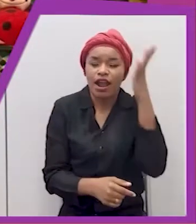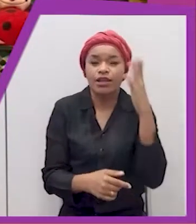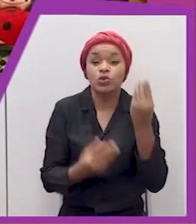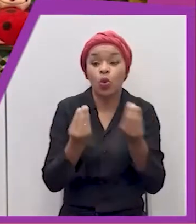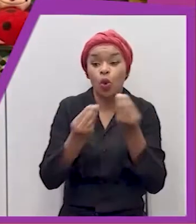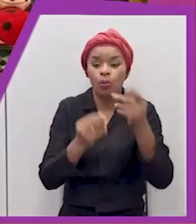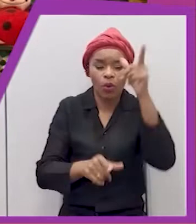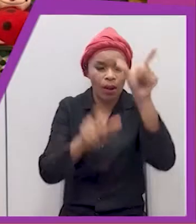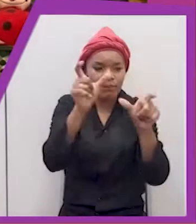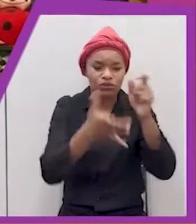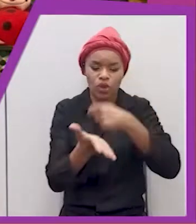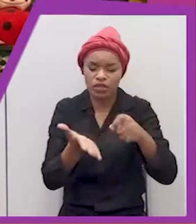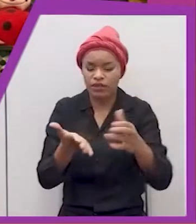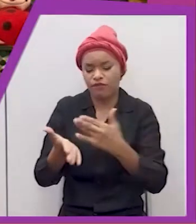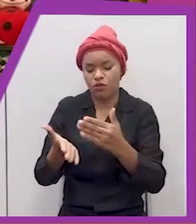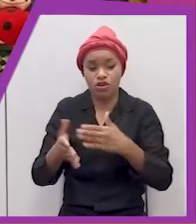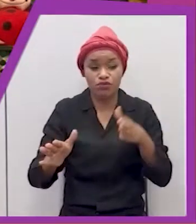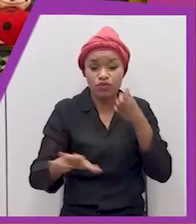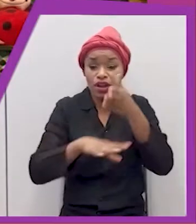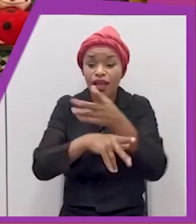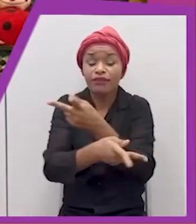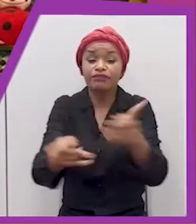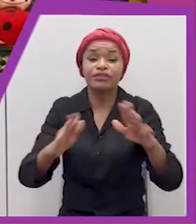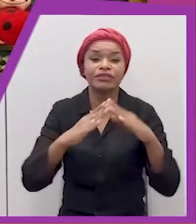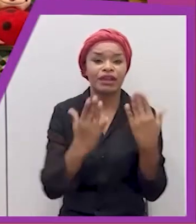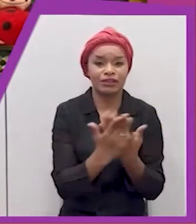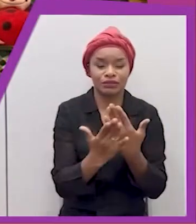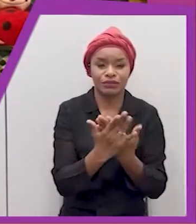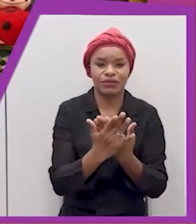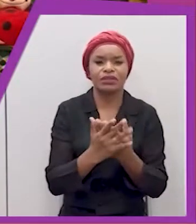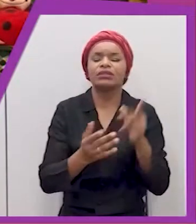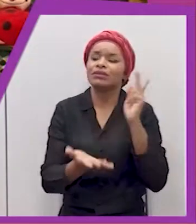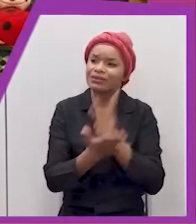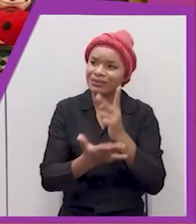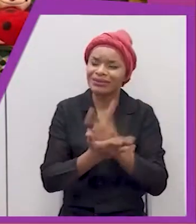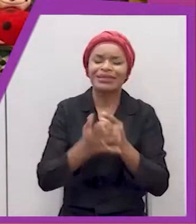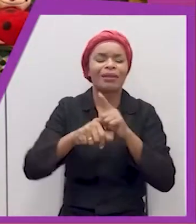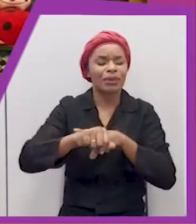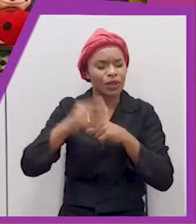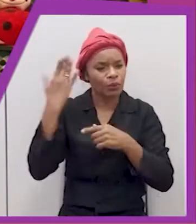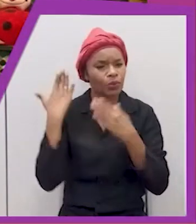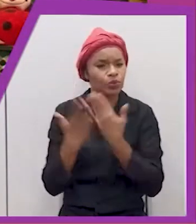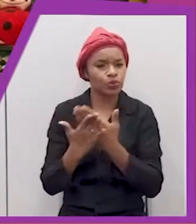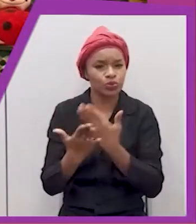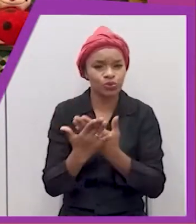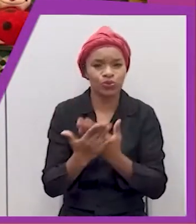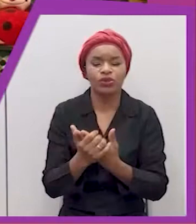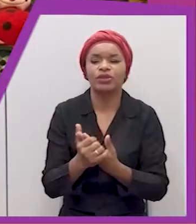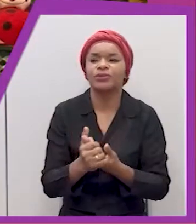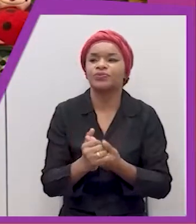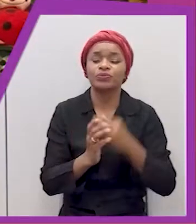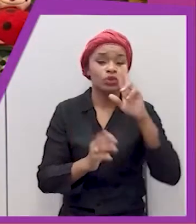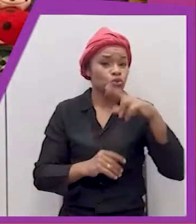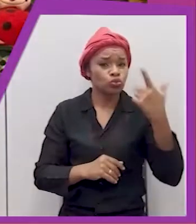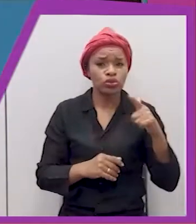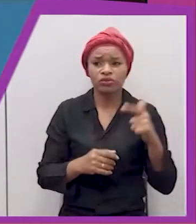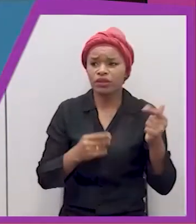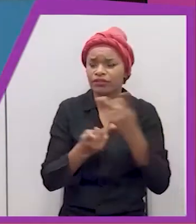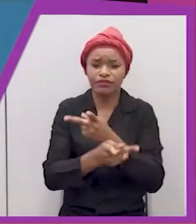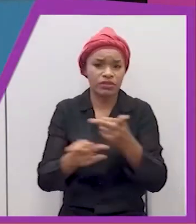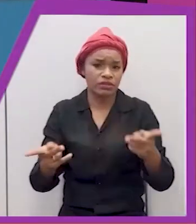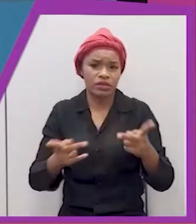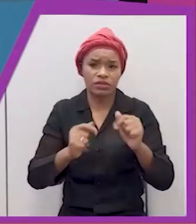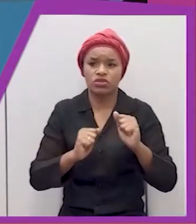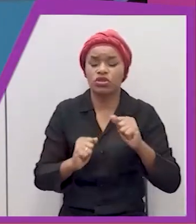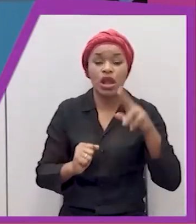escola mostrando os livros Olha Keila faz muito tempo que eu deixei de ser criança fisicamente porque eu sempre me